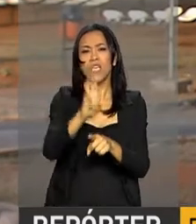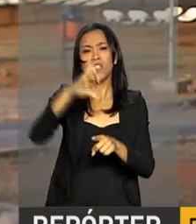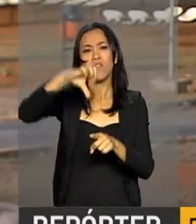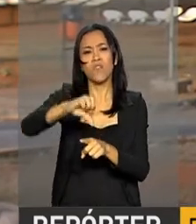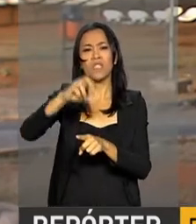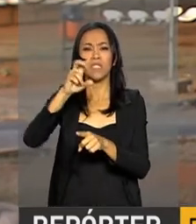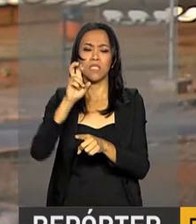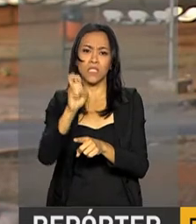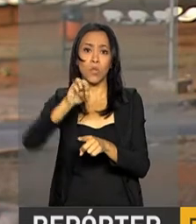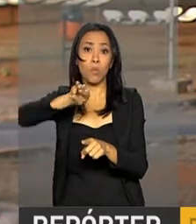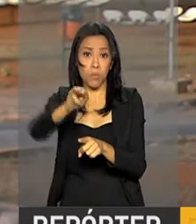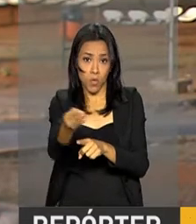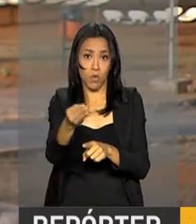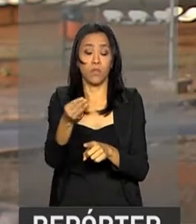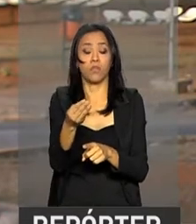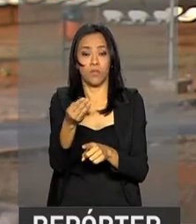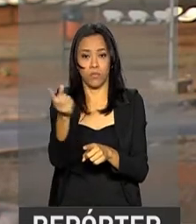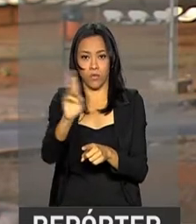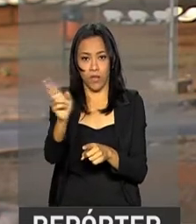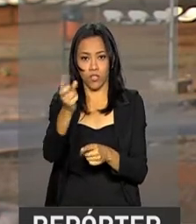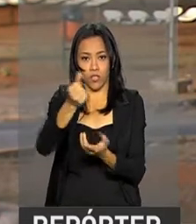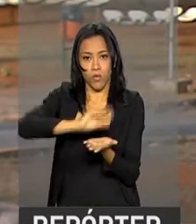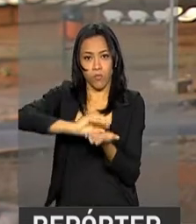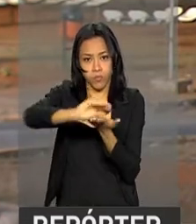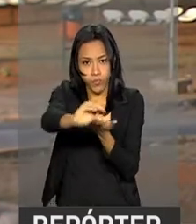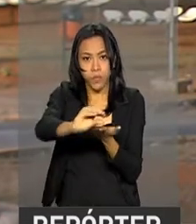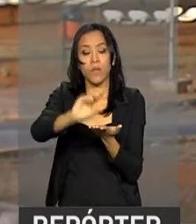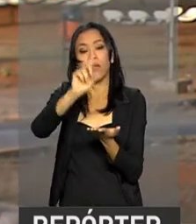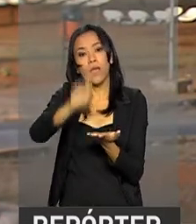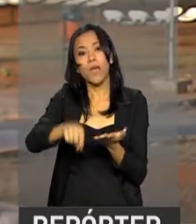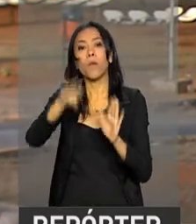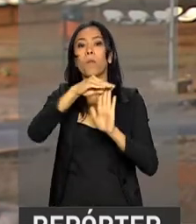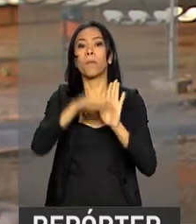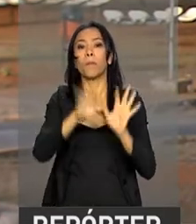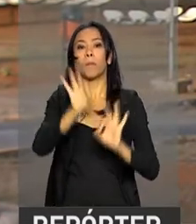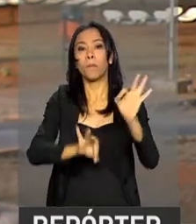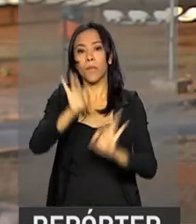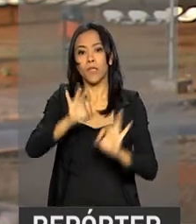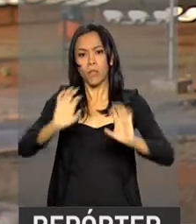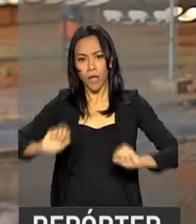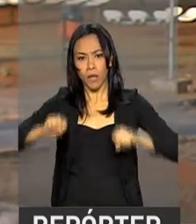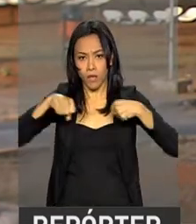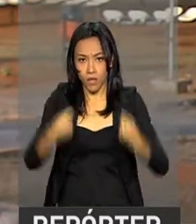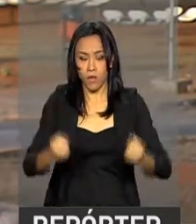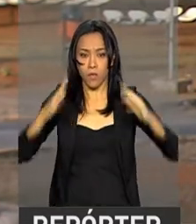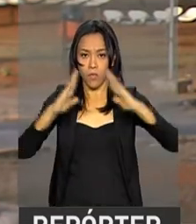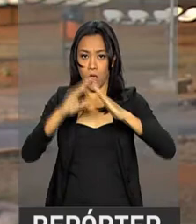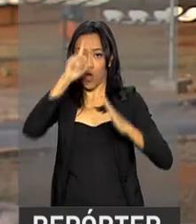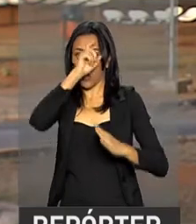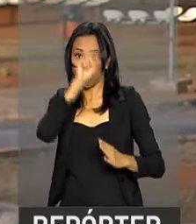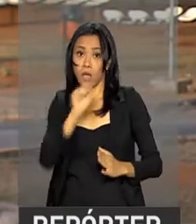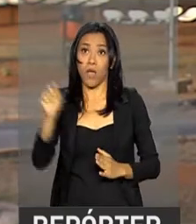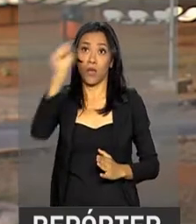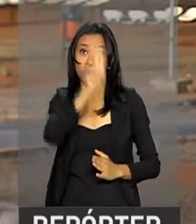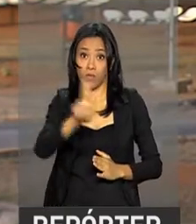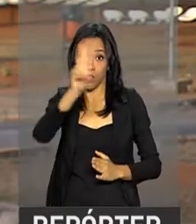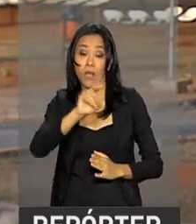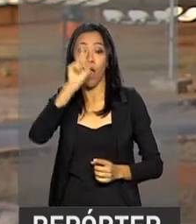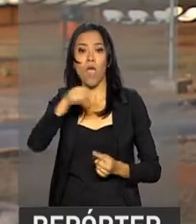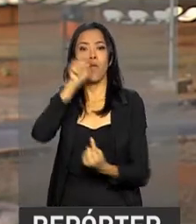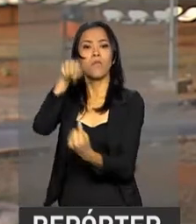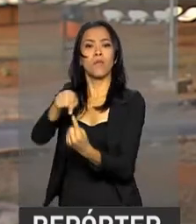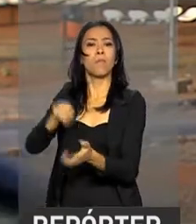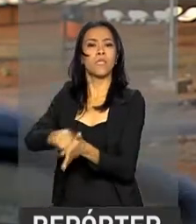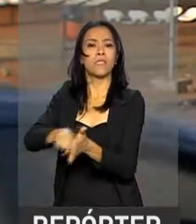de reais através do Programa Nacional de Reestruturação dos Hospitais Universitários. O valor é destinado a garantir a pesquisa,